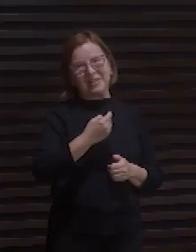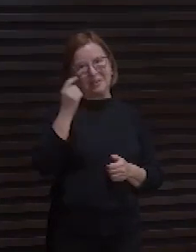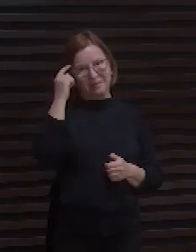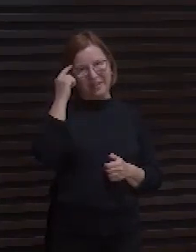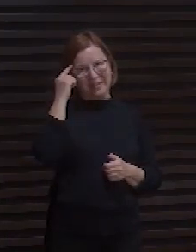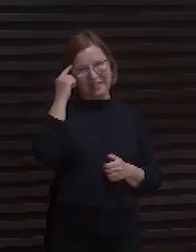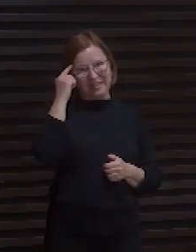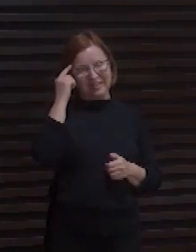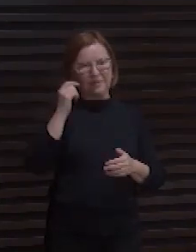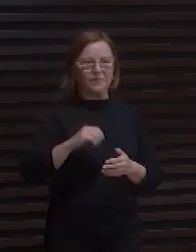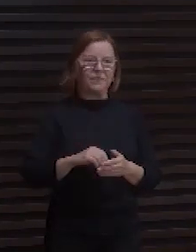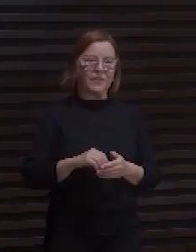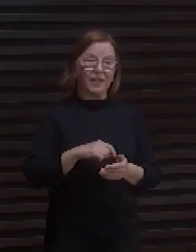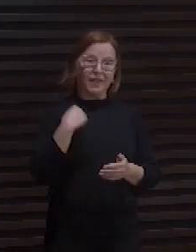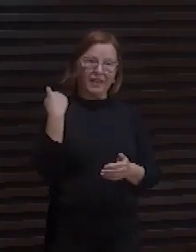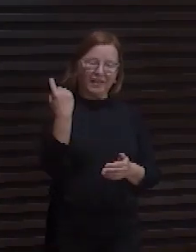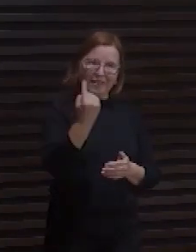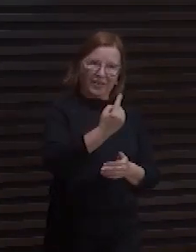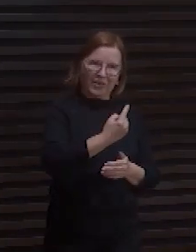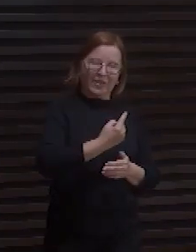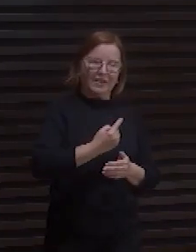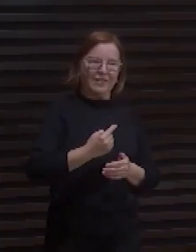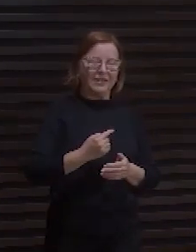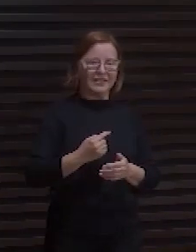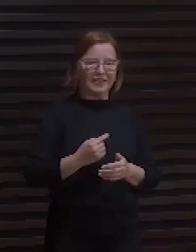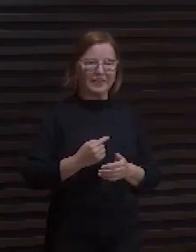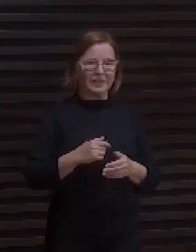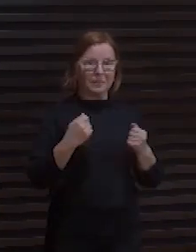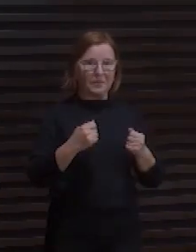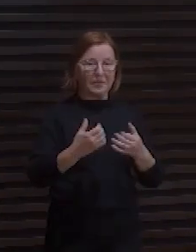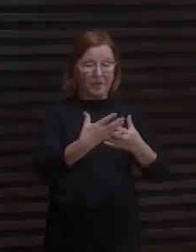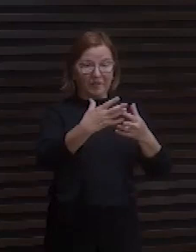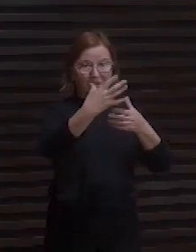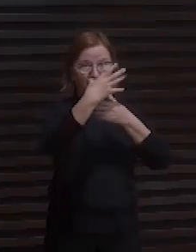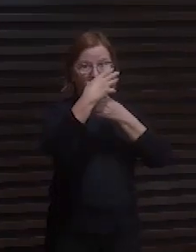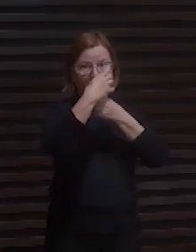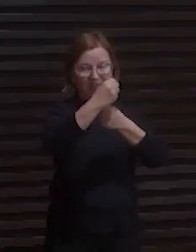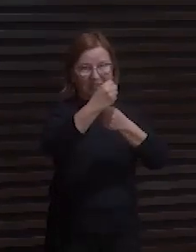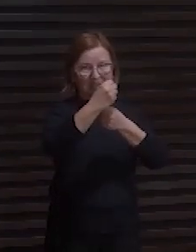com Ele, fortalecidos e capacitados pelo Espírito Santo.